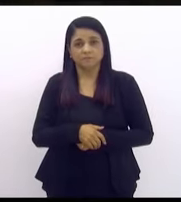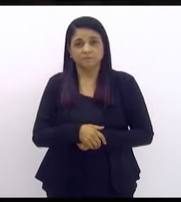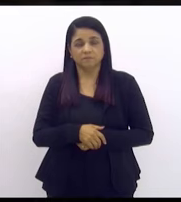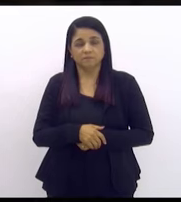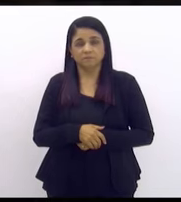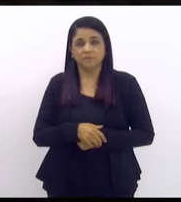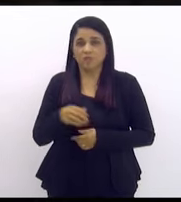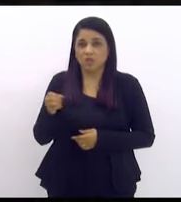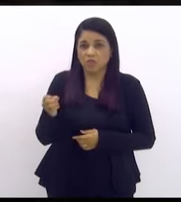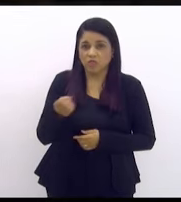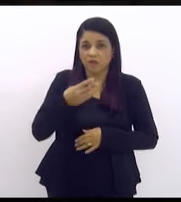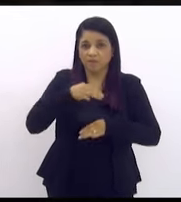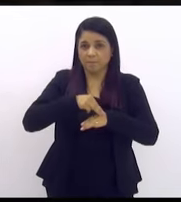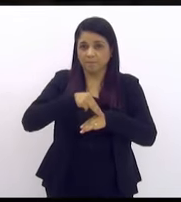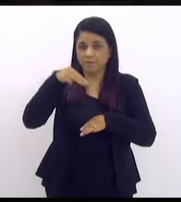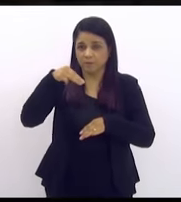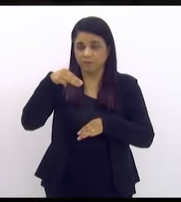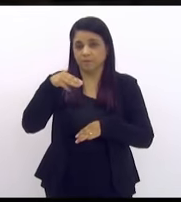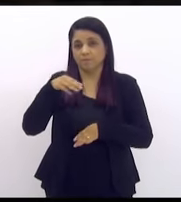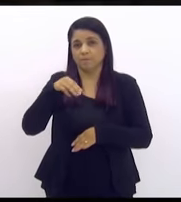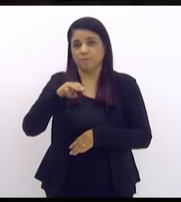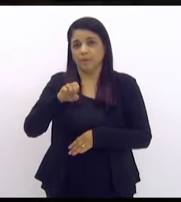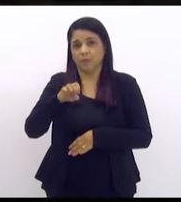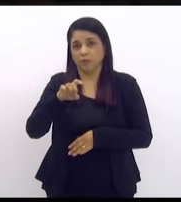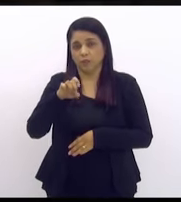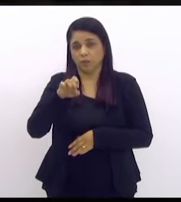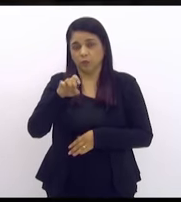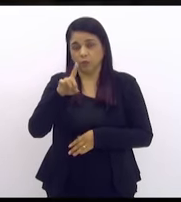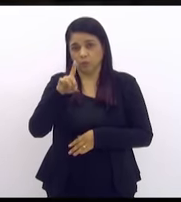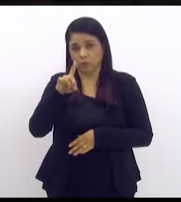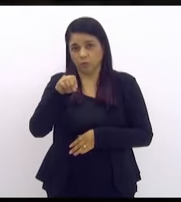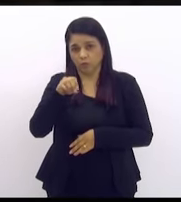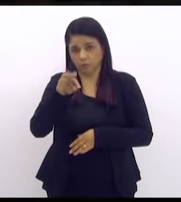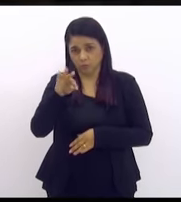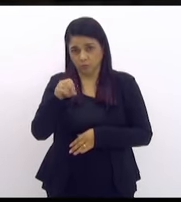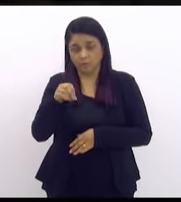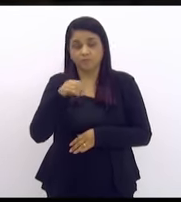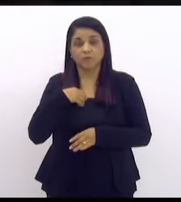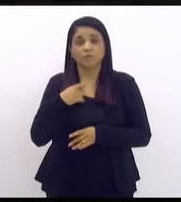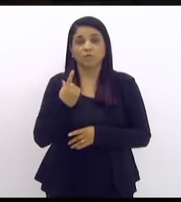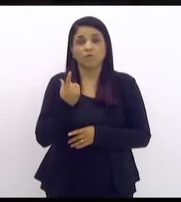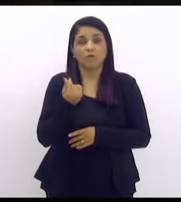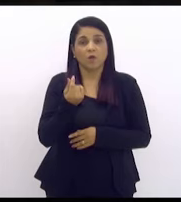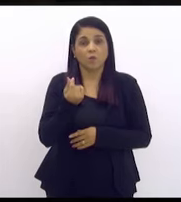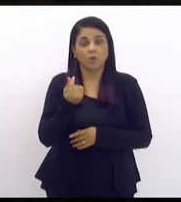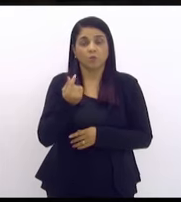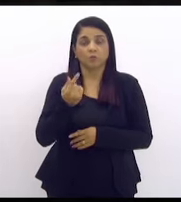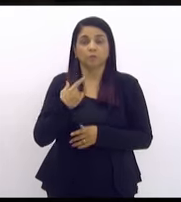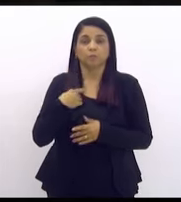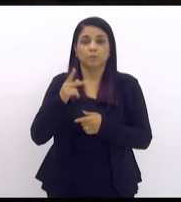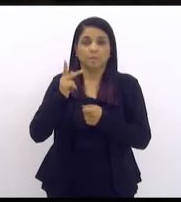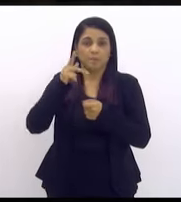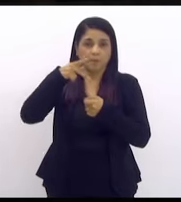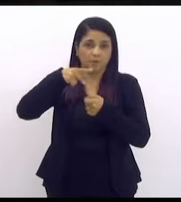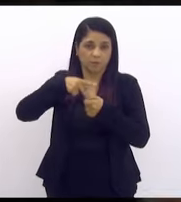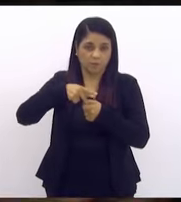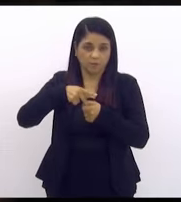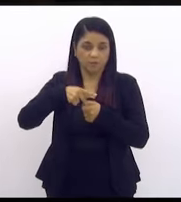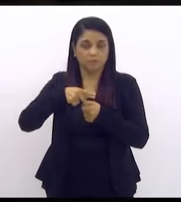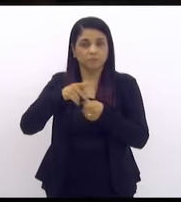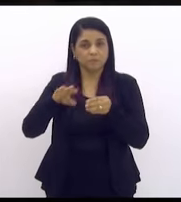da nova metodologia para se calcular o valor de referência do preço de petróleo para incidir os royalties e a